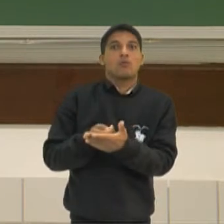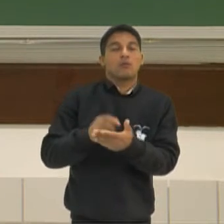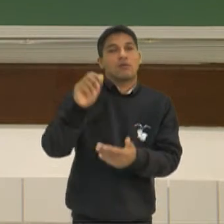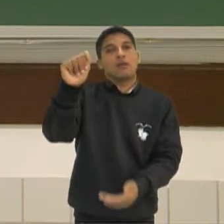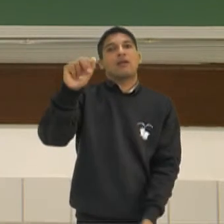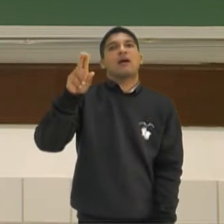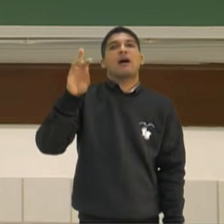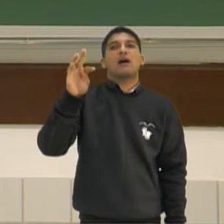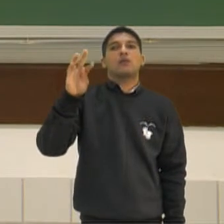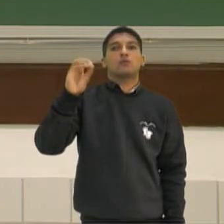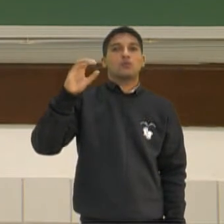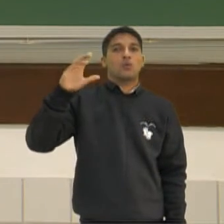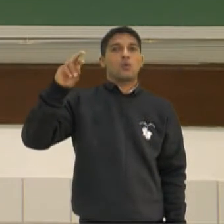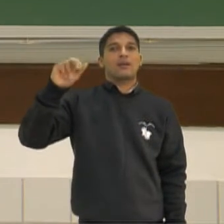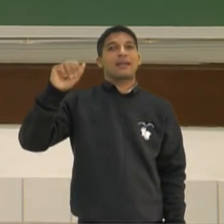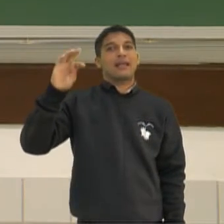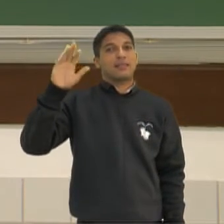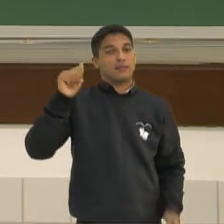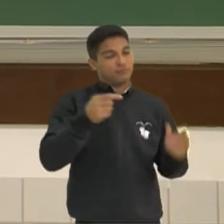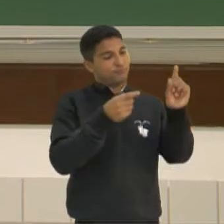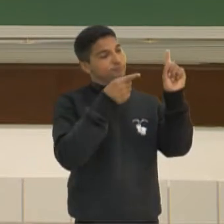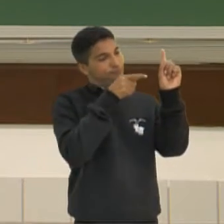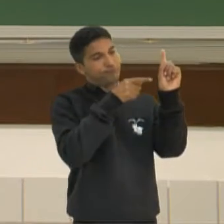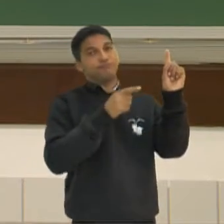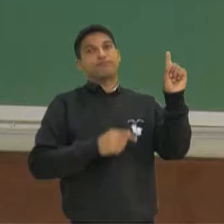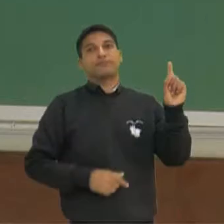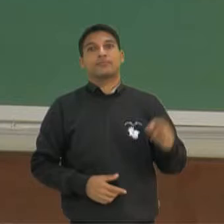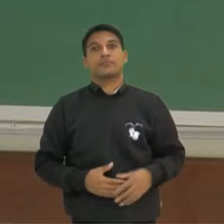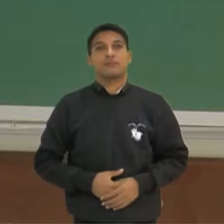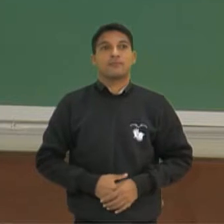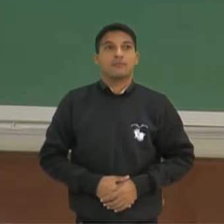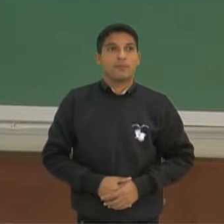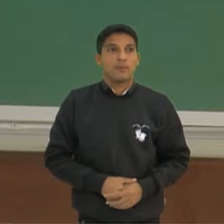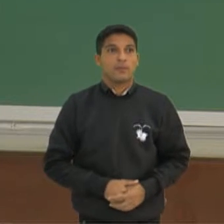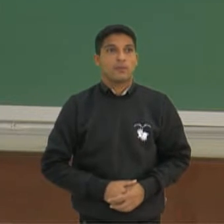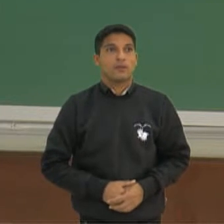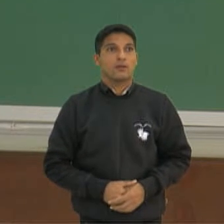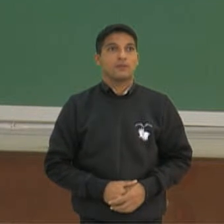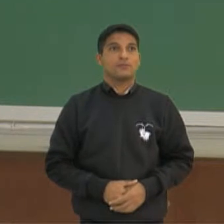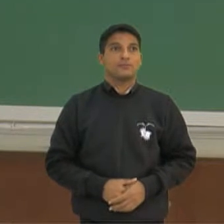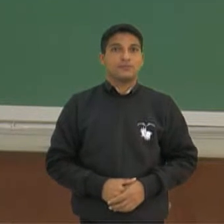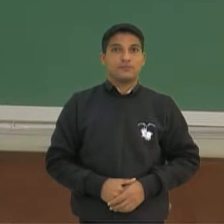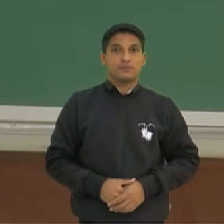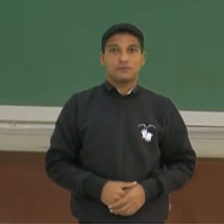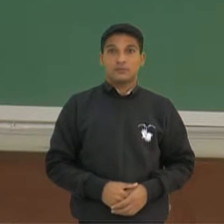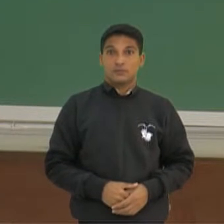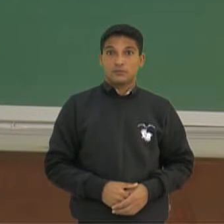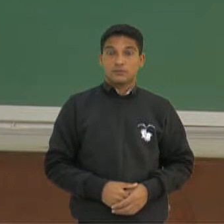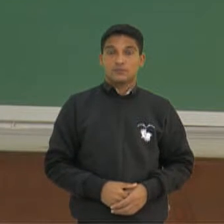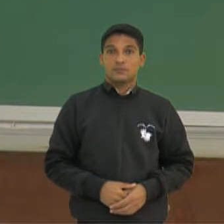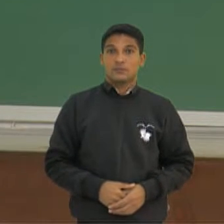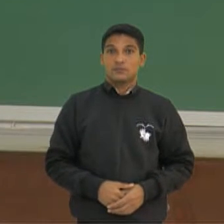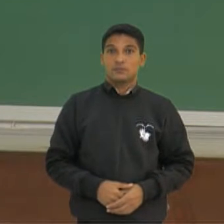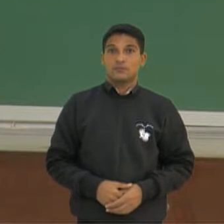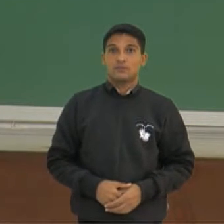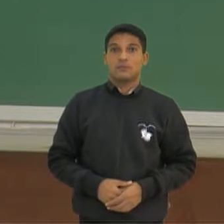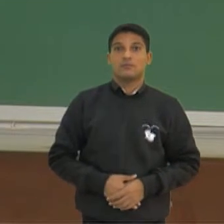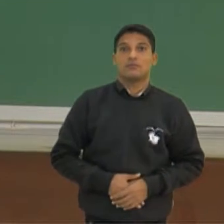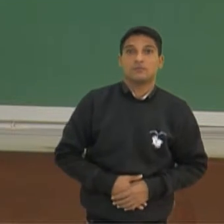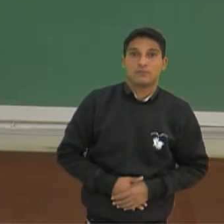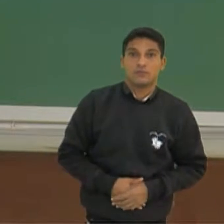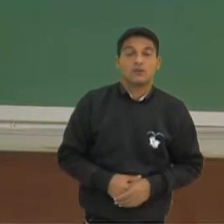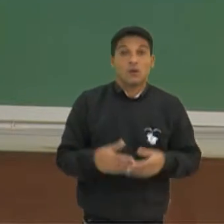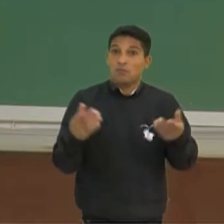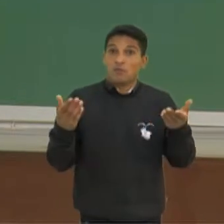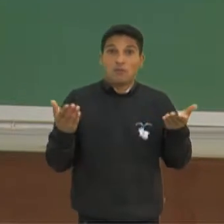E talvez aí a gente tenha que tirar um pouco, fazer um link, né? Se conectar com um discurso, com coisas que acontecem